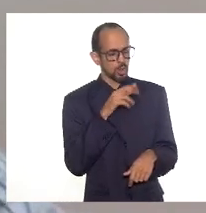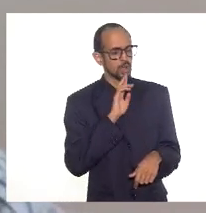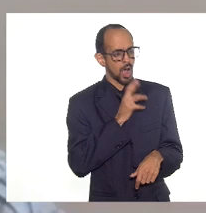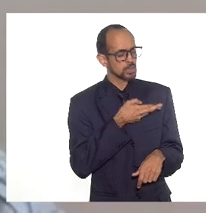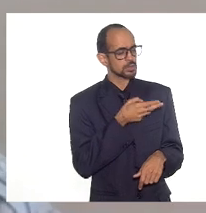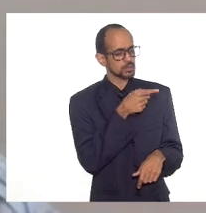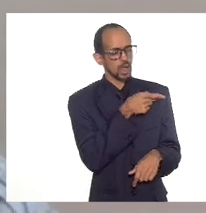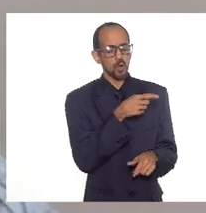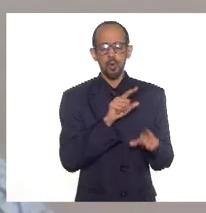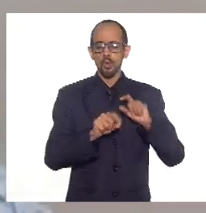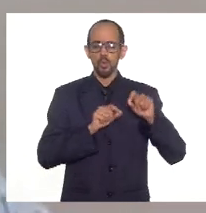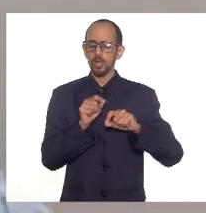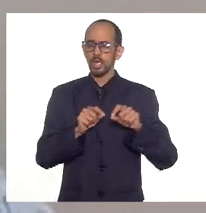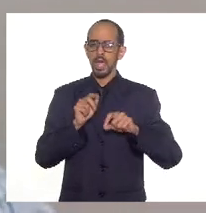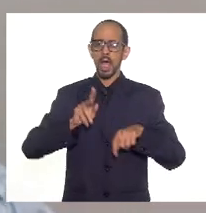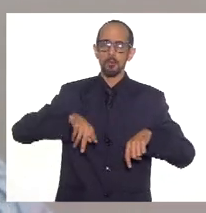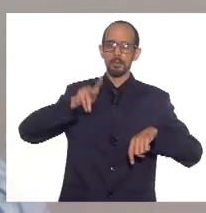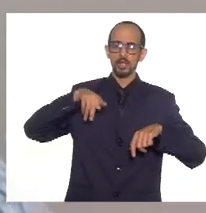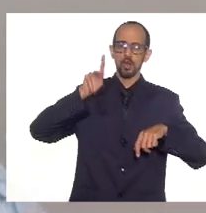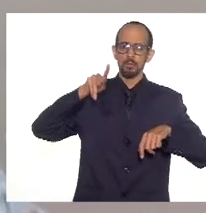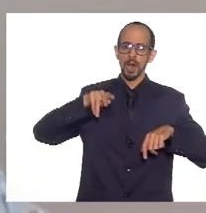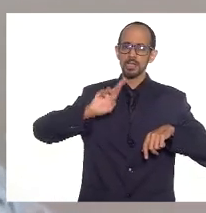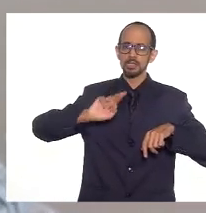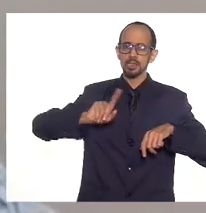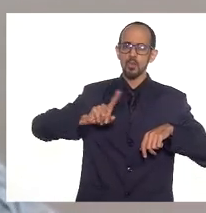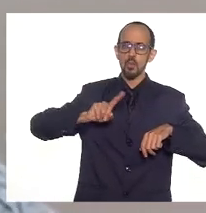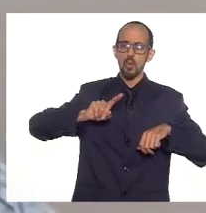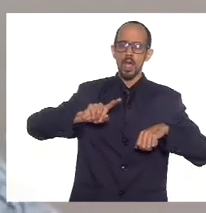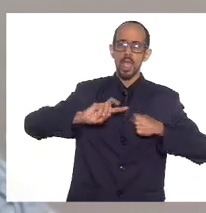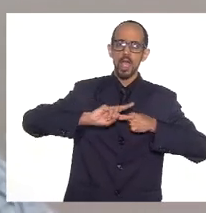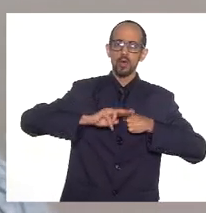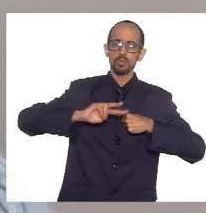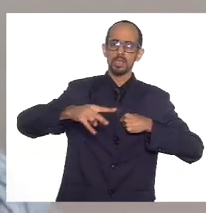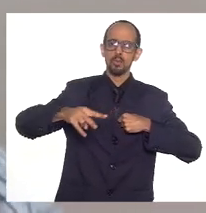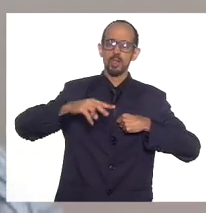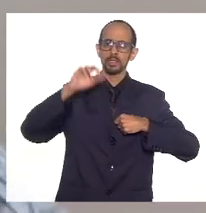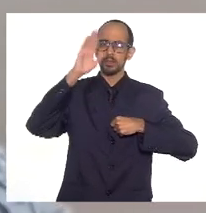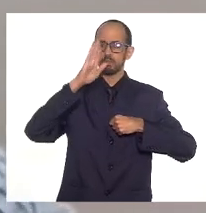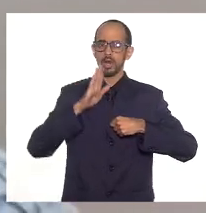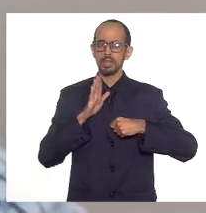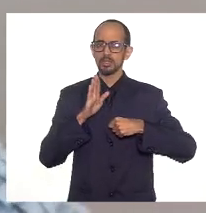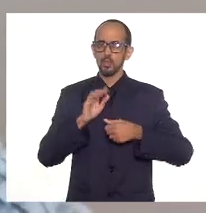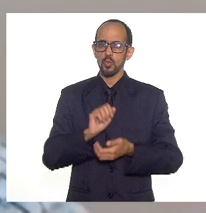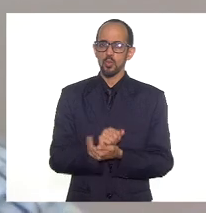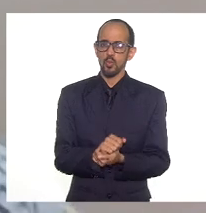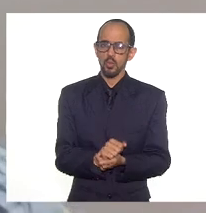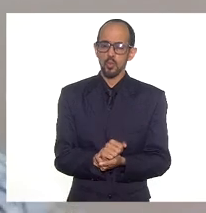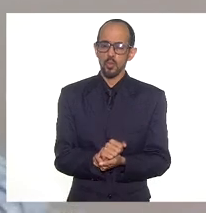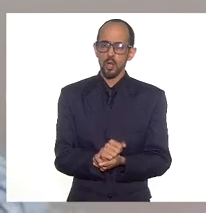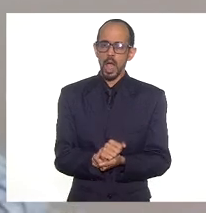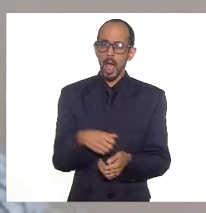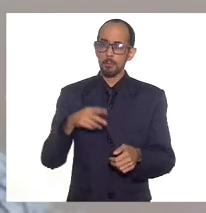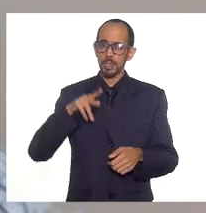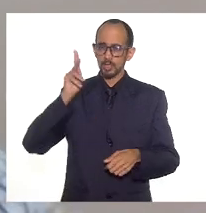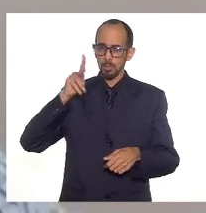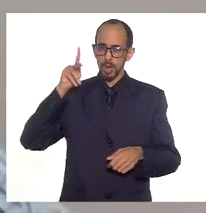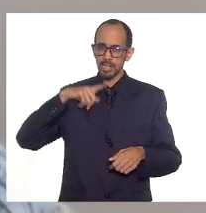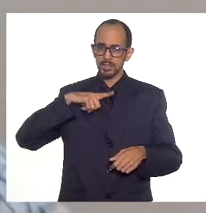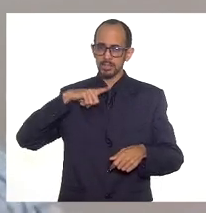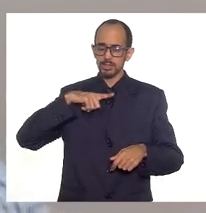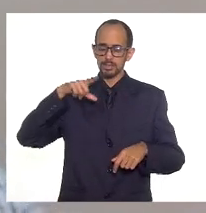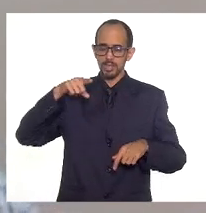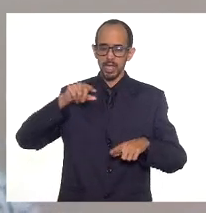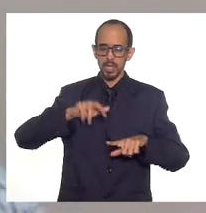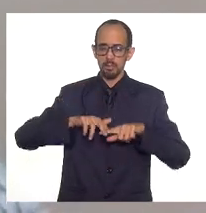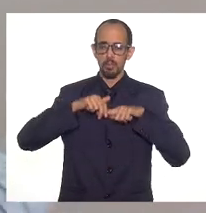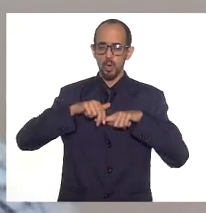é fruto de um longo período que o Brasil tinha um projeto. A Petrobras só existe porque o Brasil